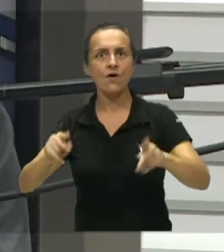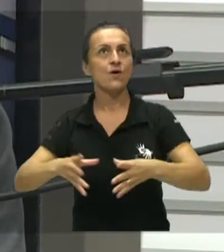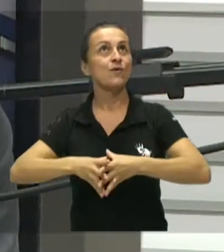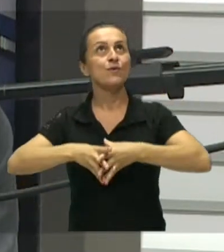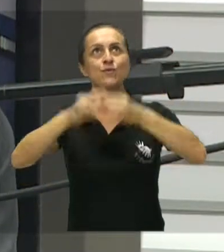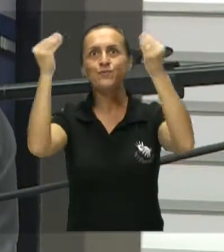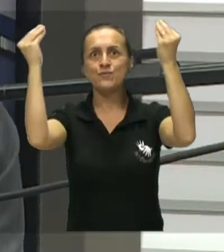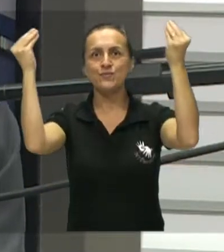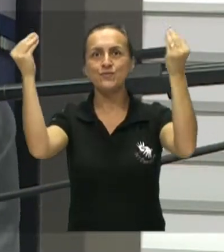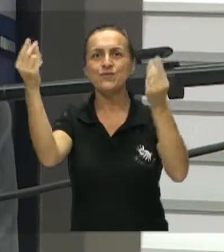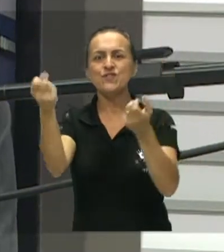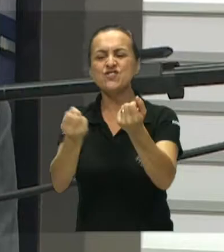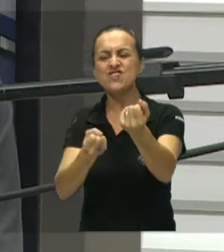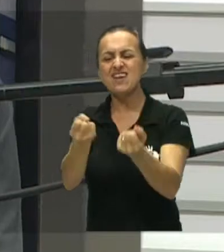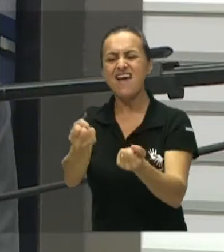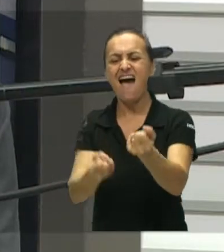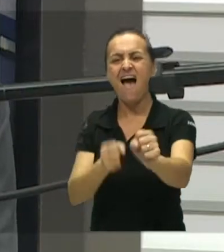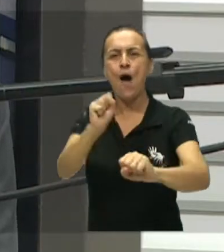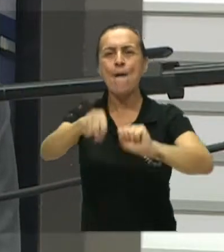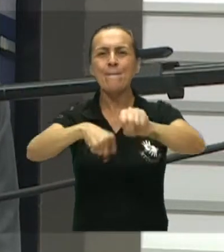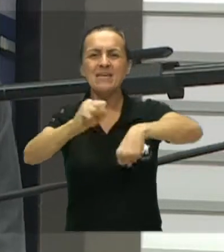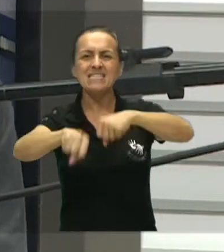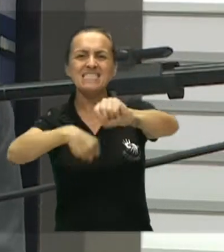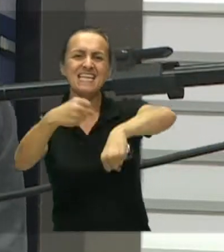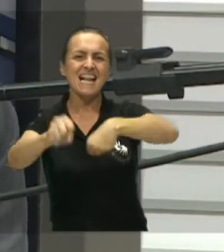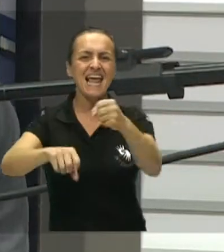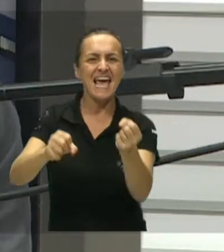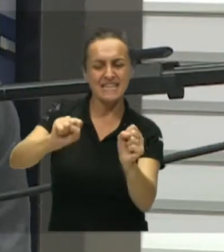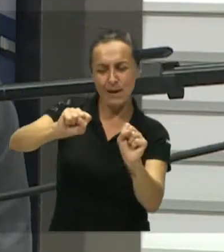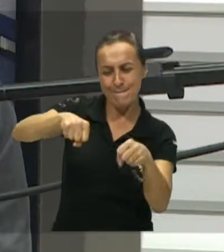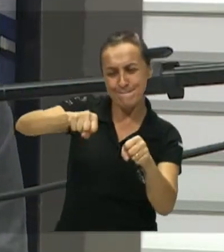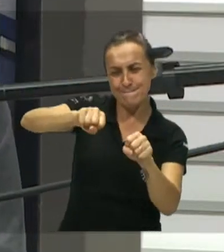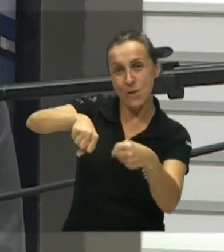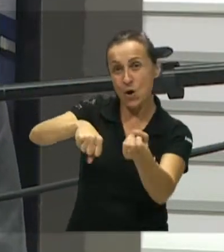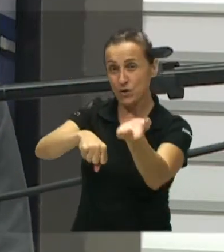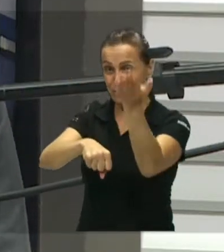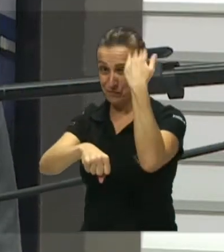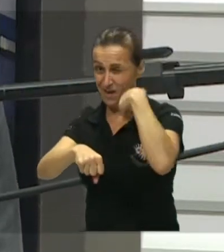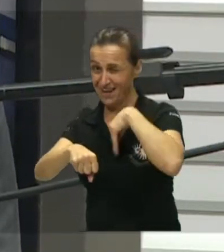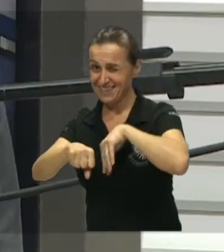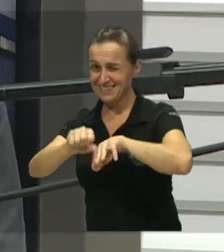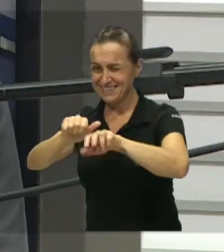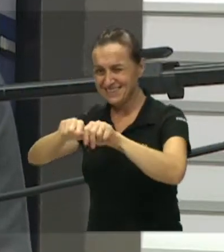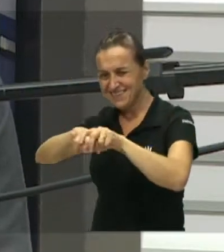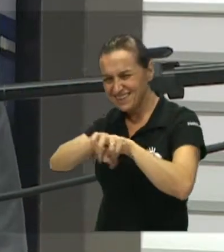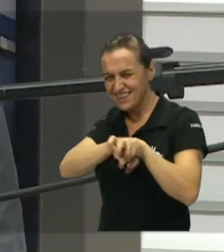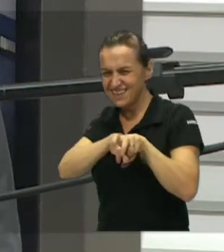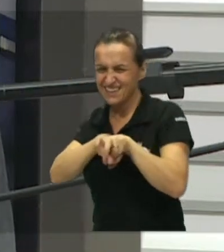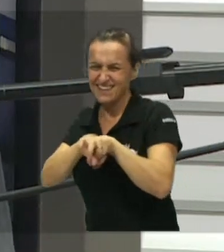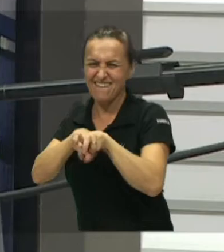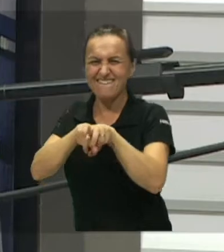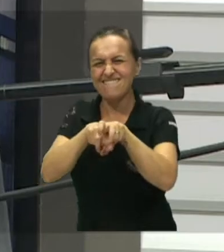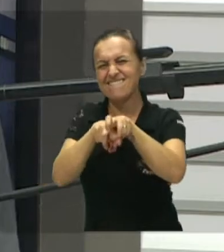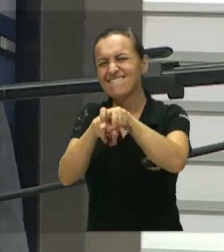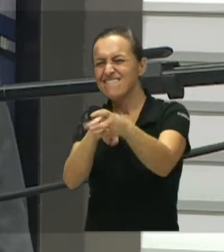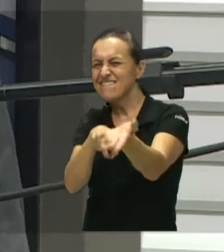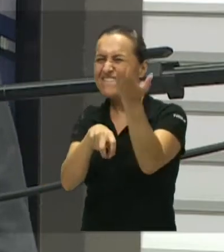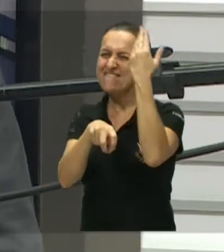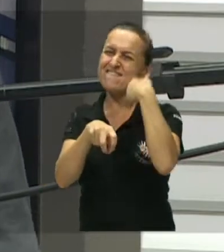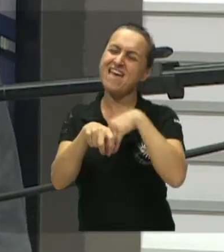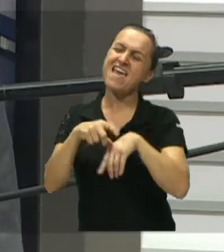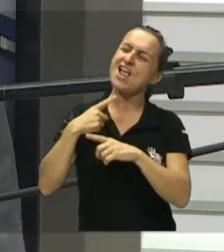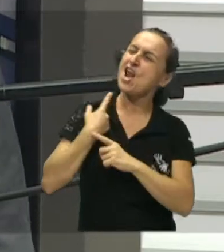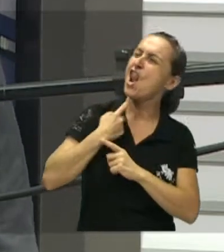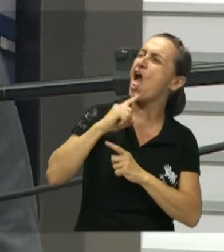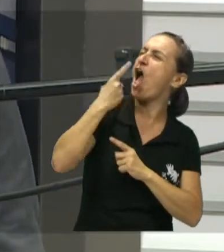De carro, bicicleta ou mobilete eu te levo agora. Pra longe ou pra qualquer lugar